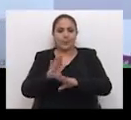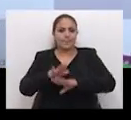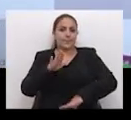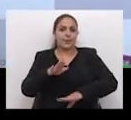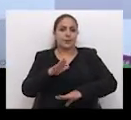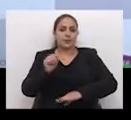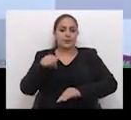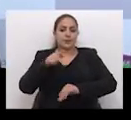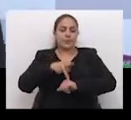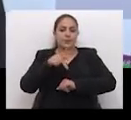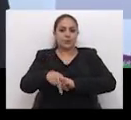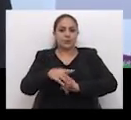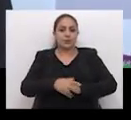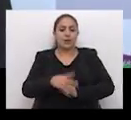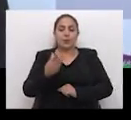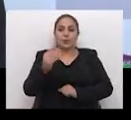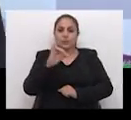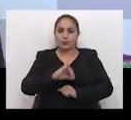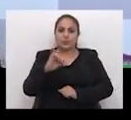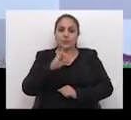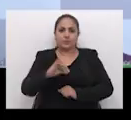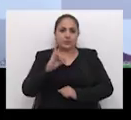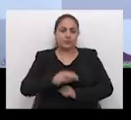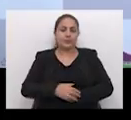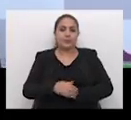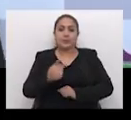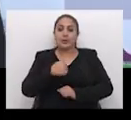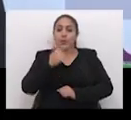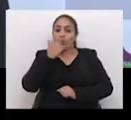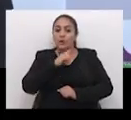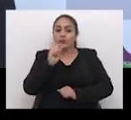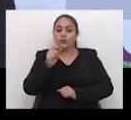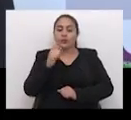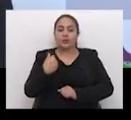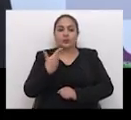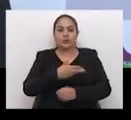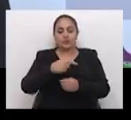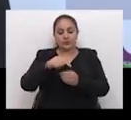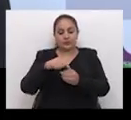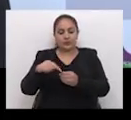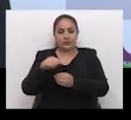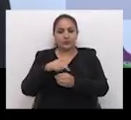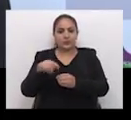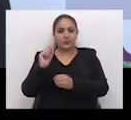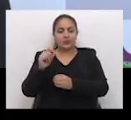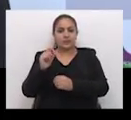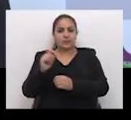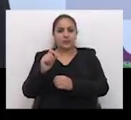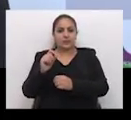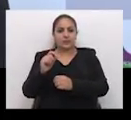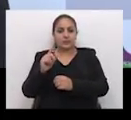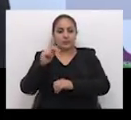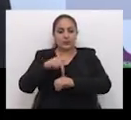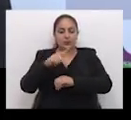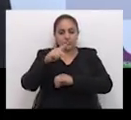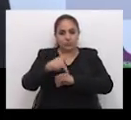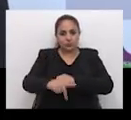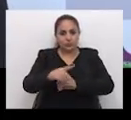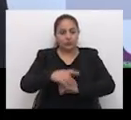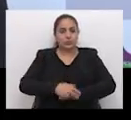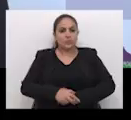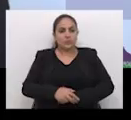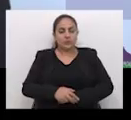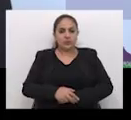temos mais o Exército em Passo Fundo, que seria muito importante. Eu acho que para a nossa cidade, o Exército aqui, para Passo